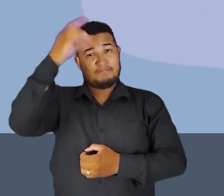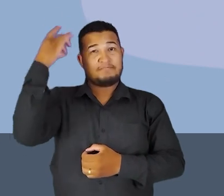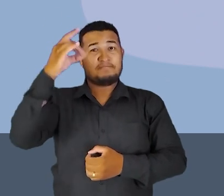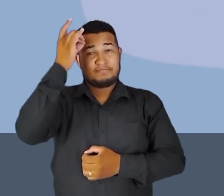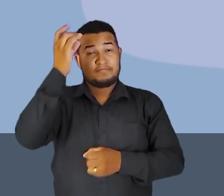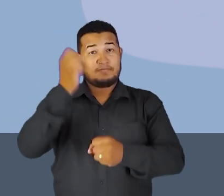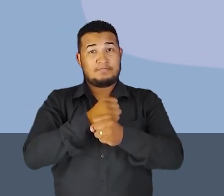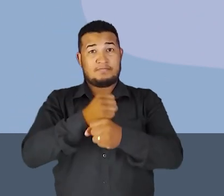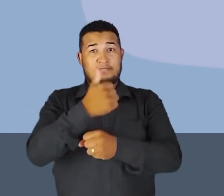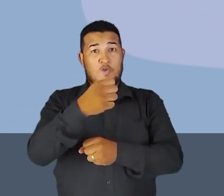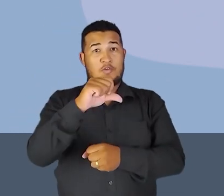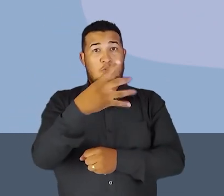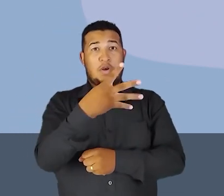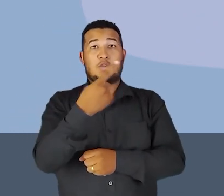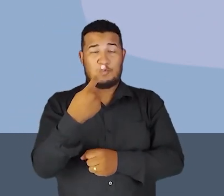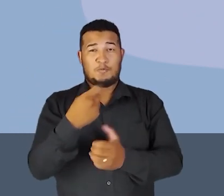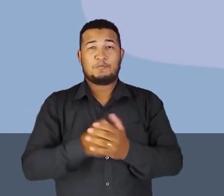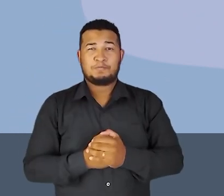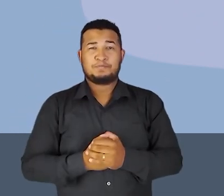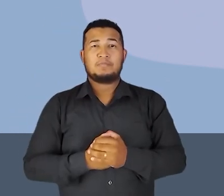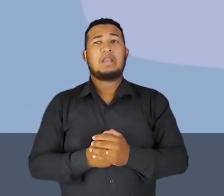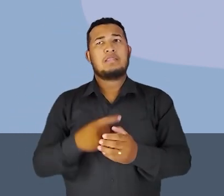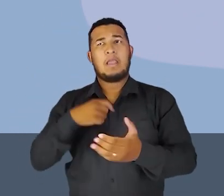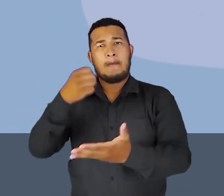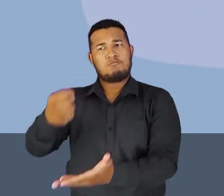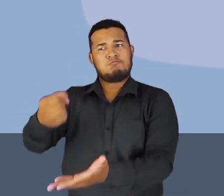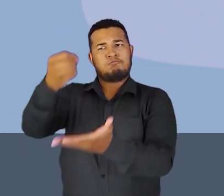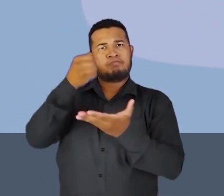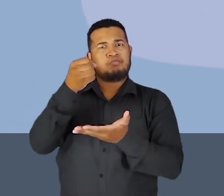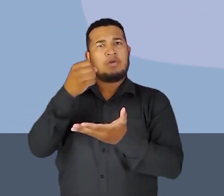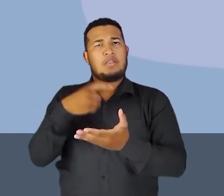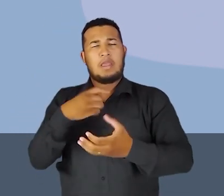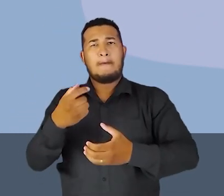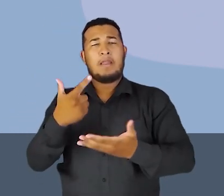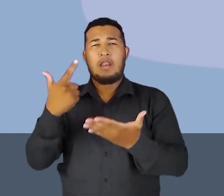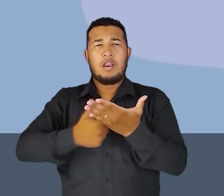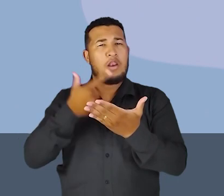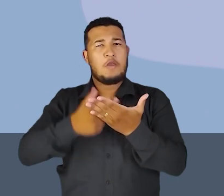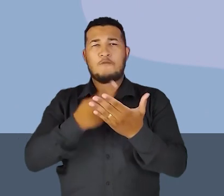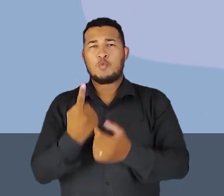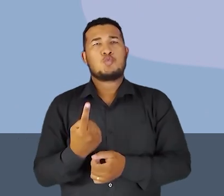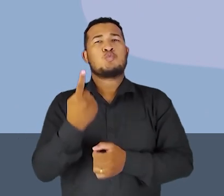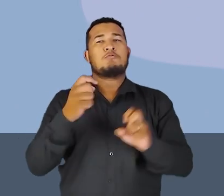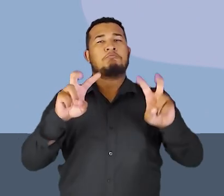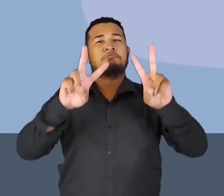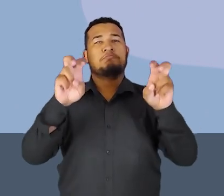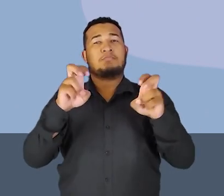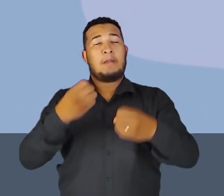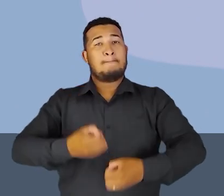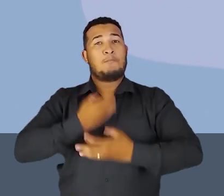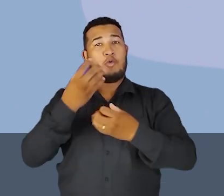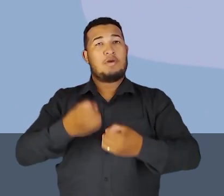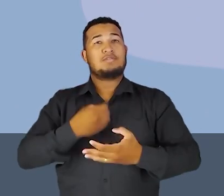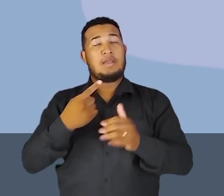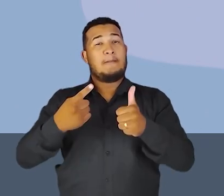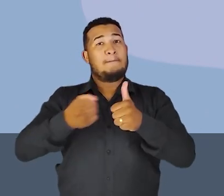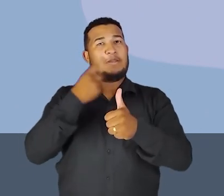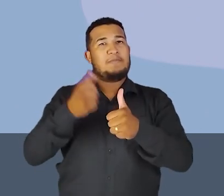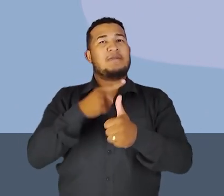em 1941. Como prêmio, ele produziu um único livro, titulado Poesias Primeira